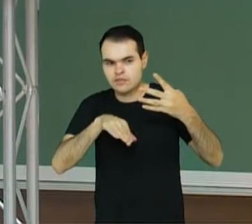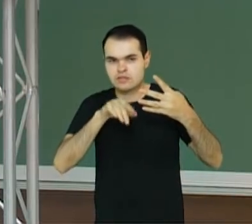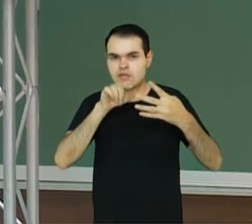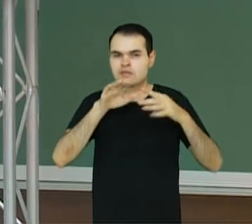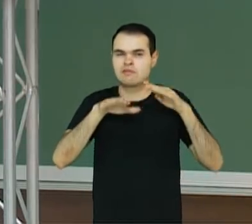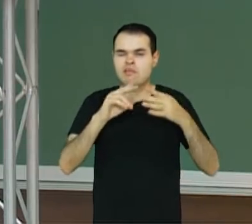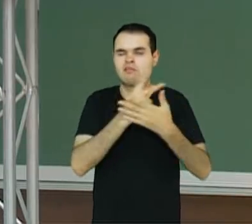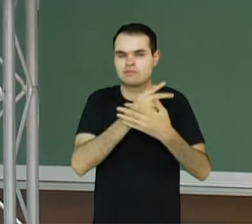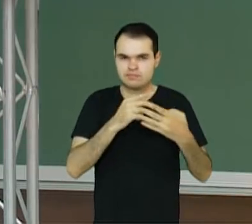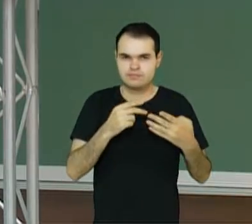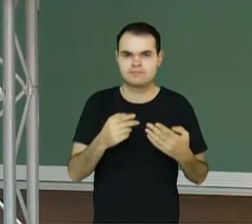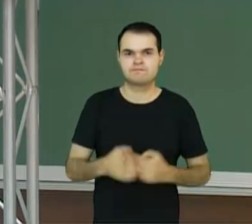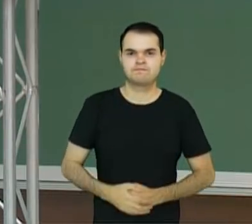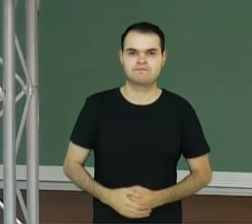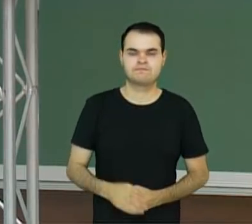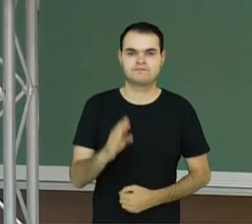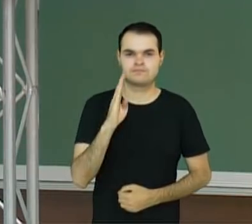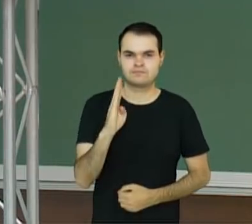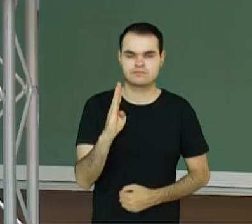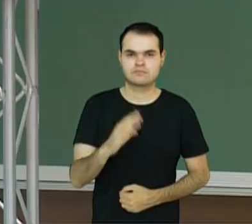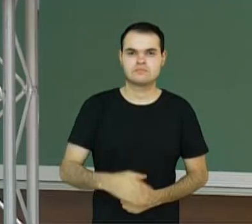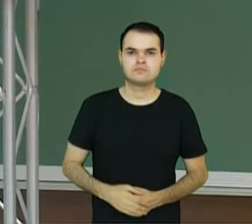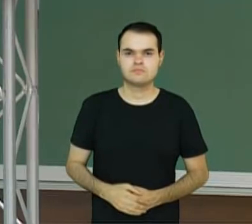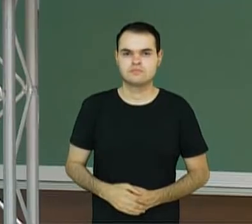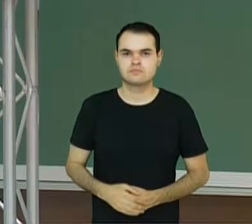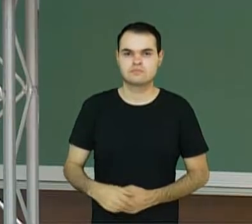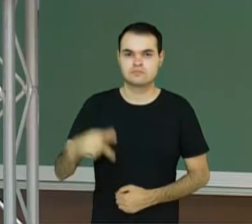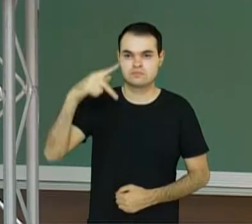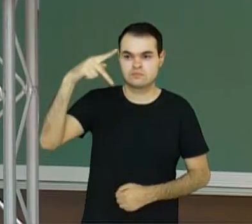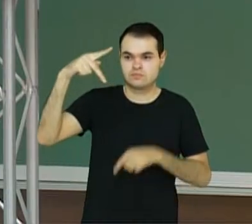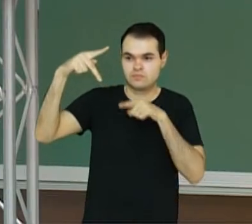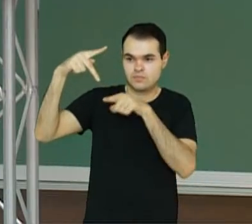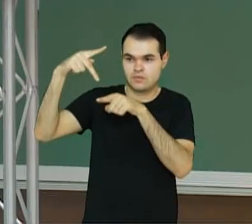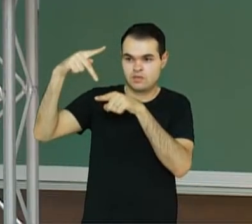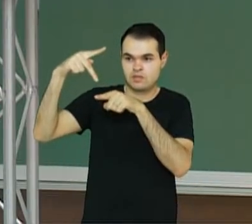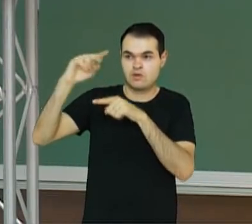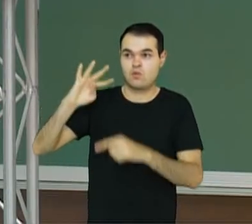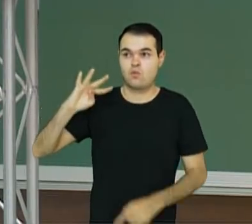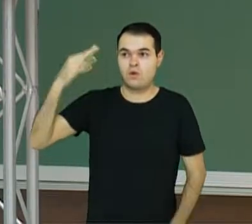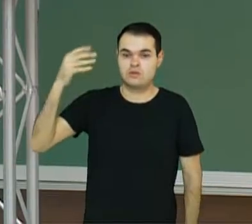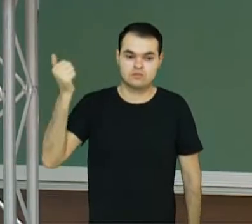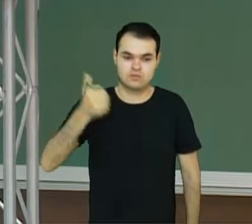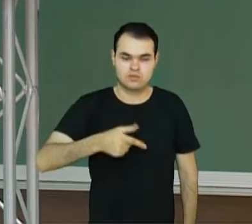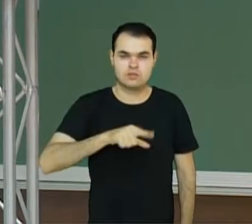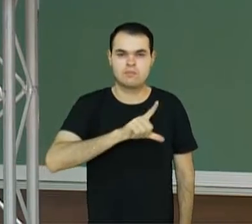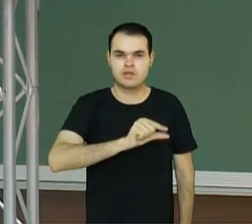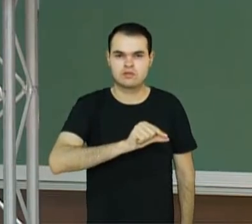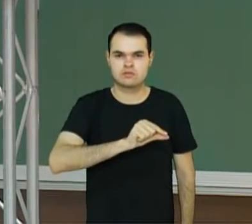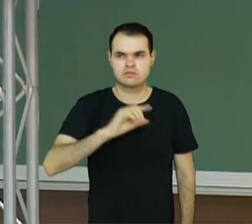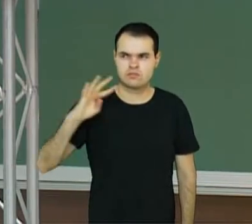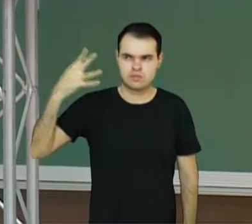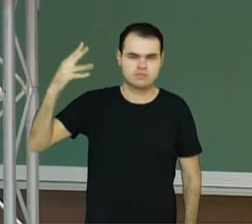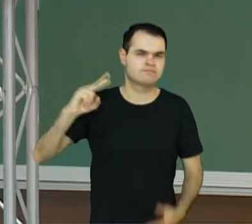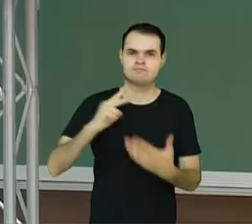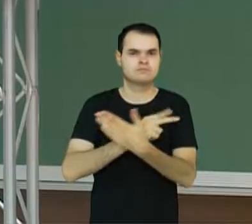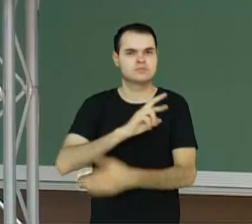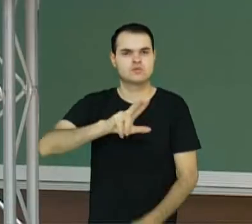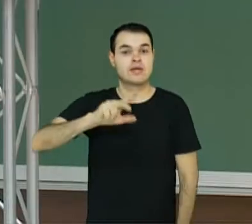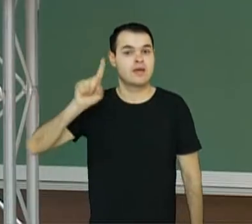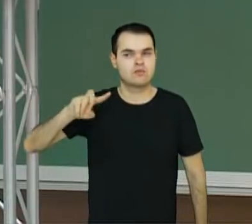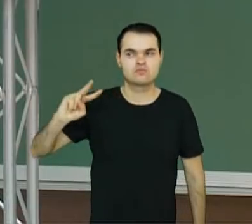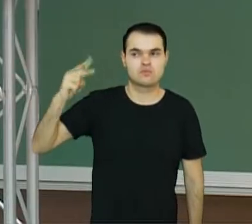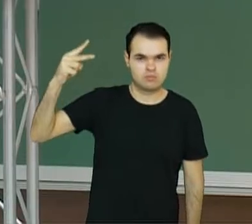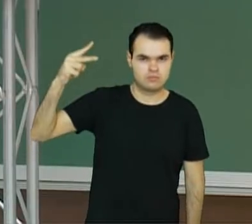delas. Letra B, o perímetro do ladrilho maior é o quádruplo do perímetro do ladrilho menor. A gente já sabe que está errado porque era o dobro.